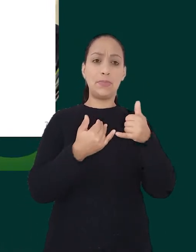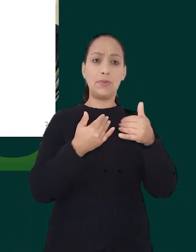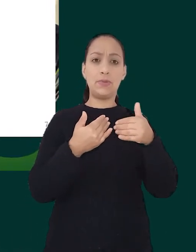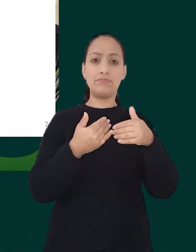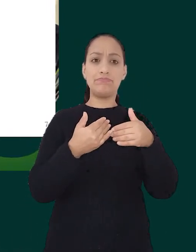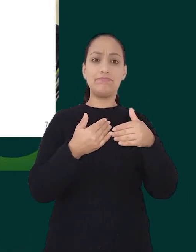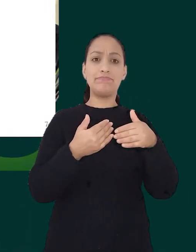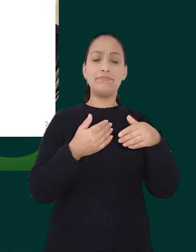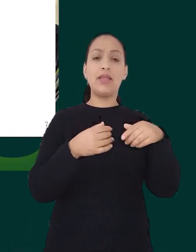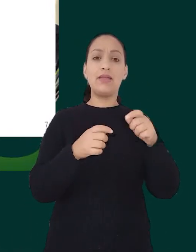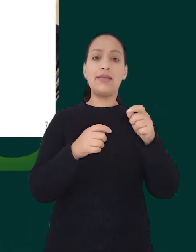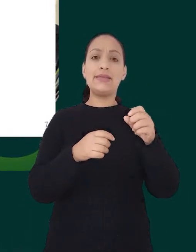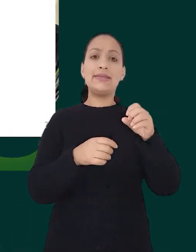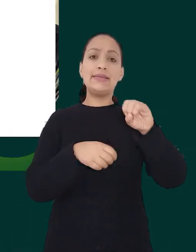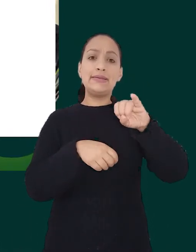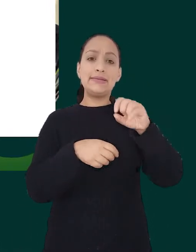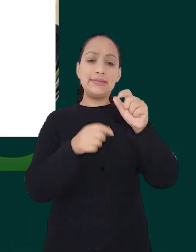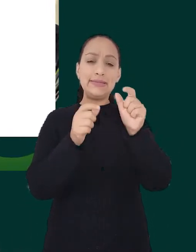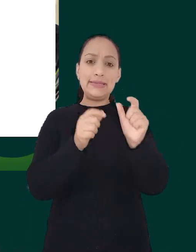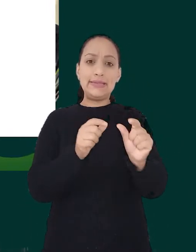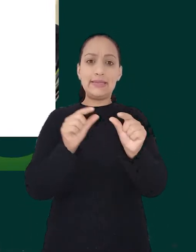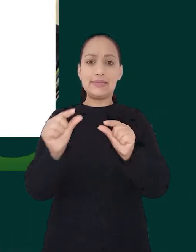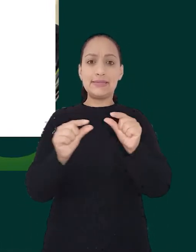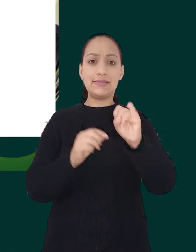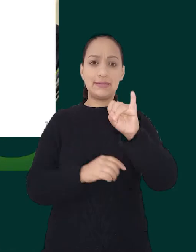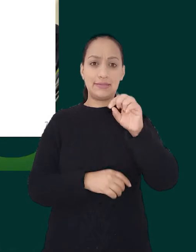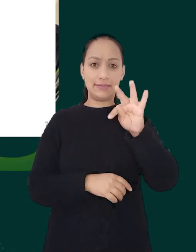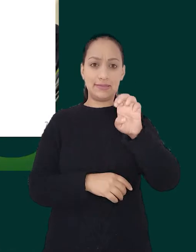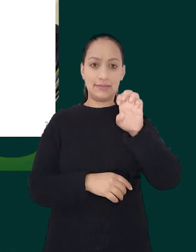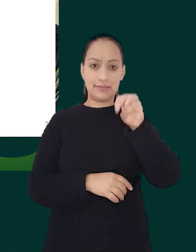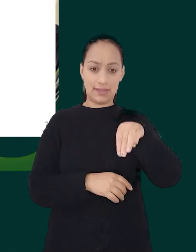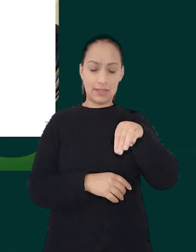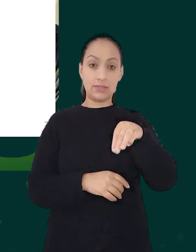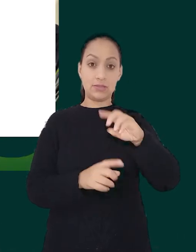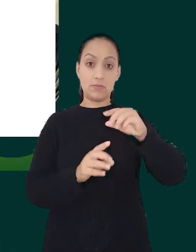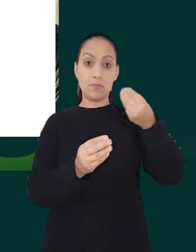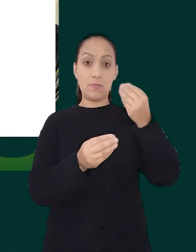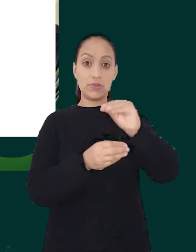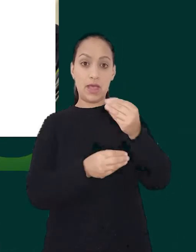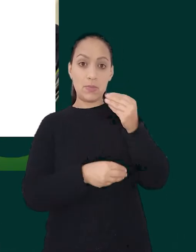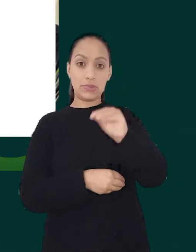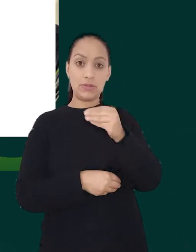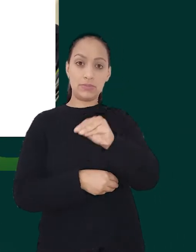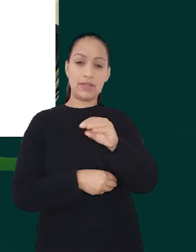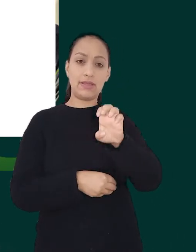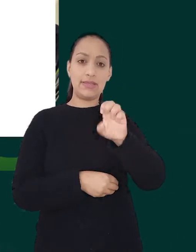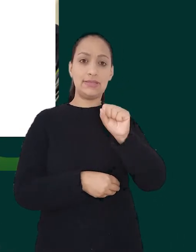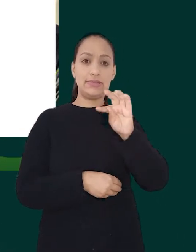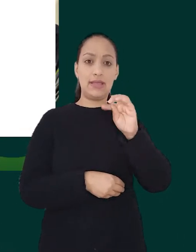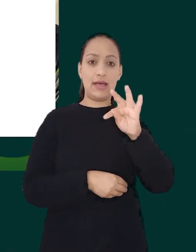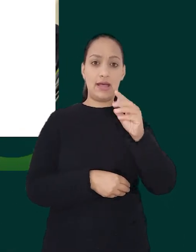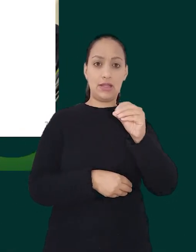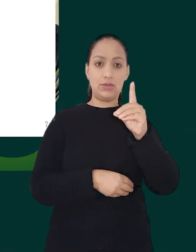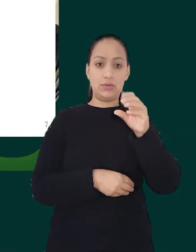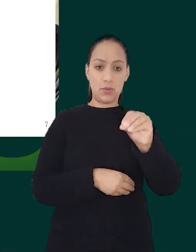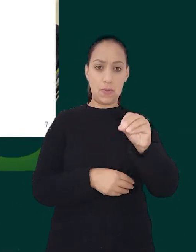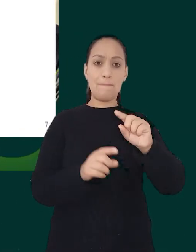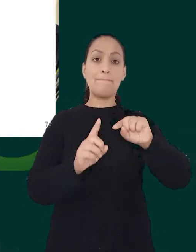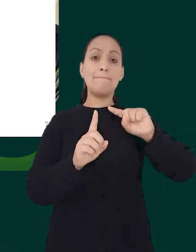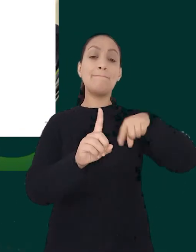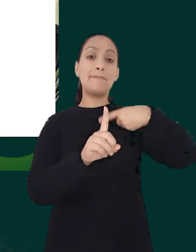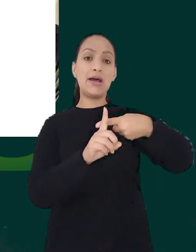quanto mais itens eu tenho para ela para colocar, mais estados eu tenho, mais programação eu terei que